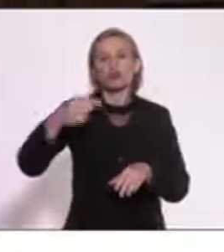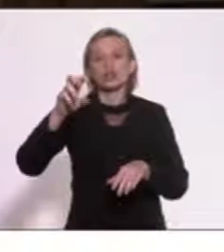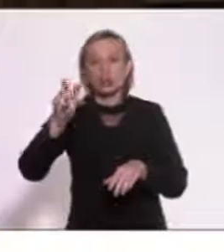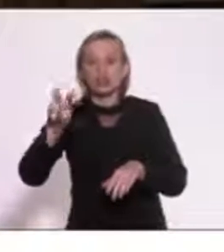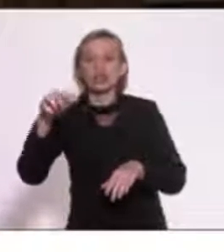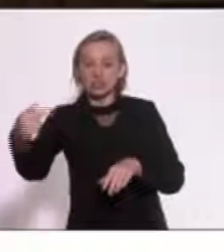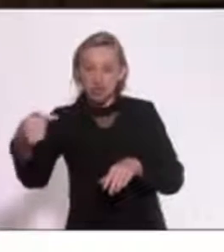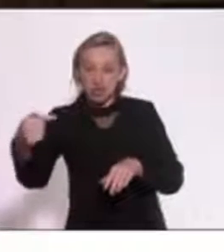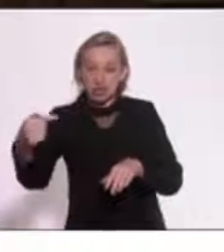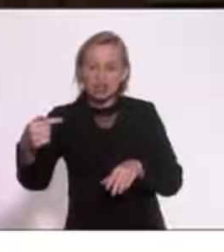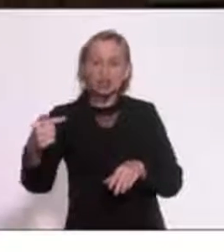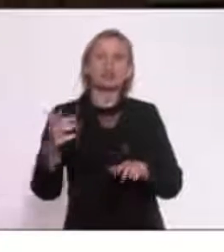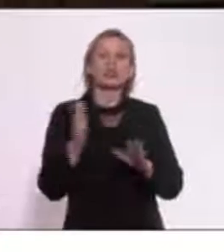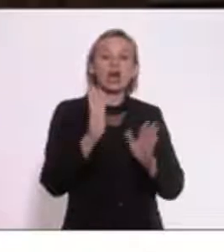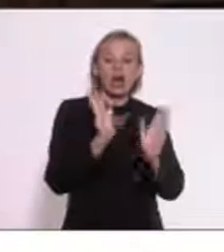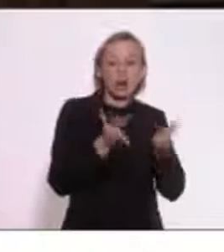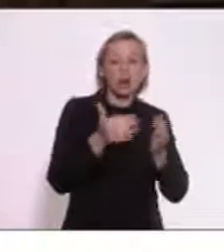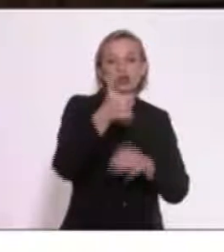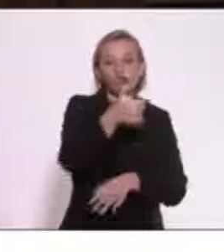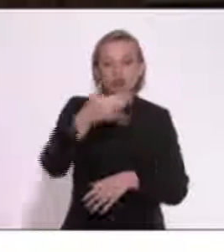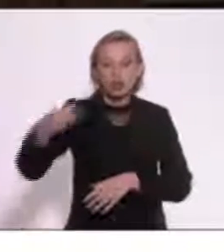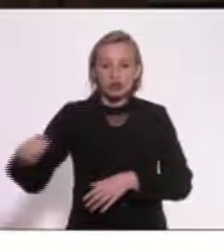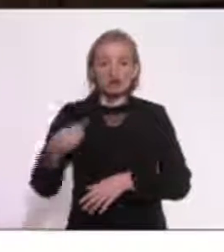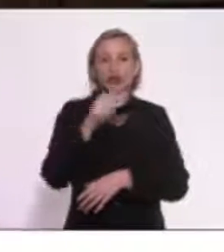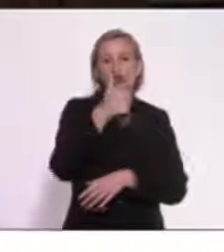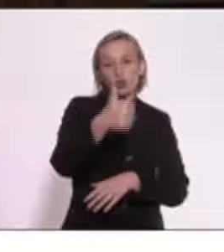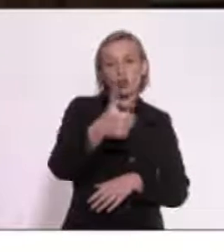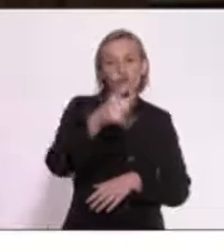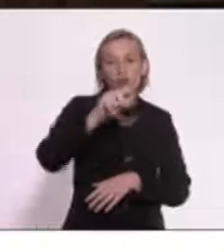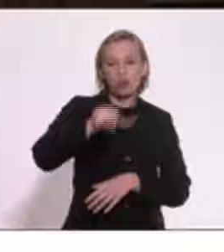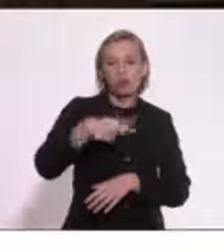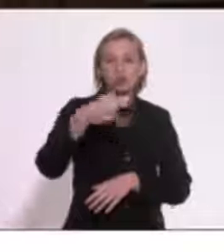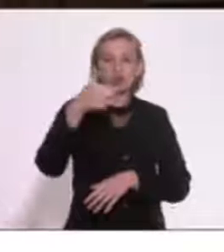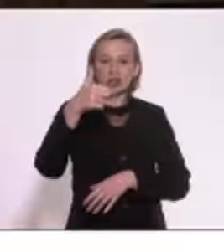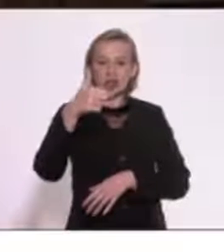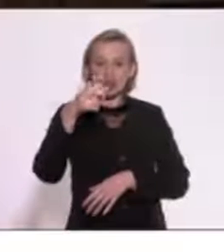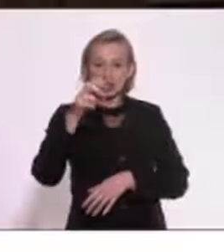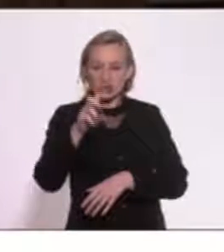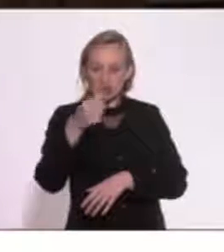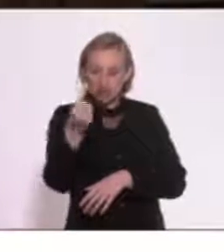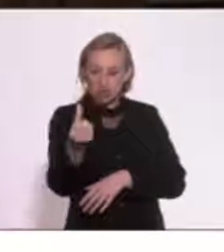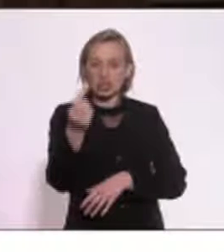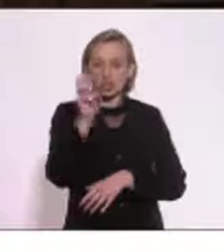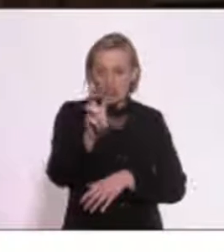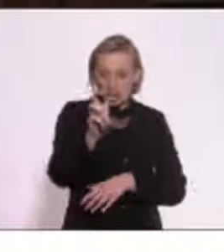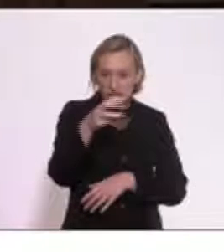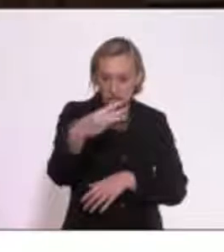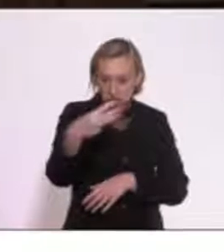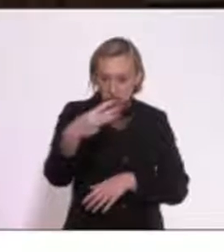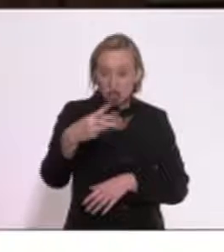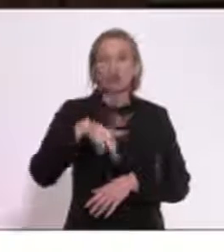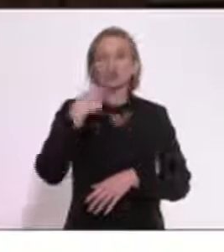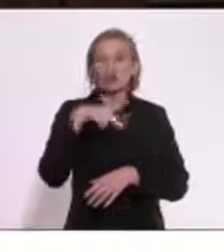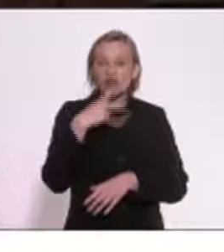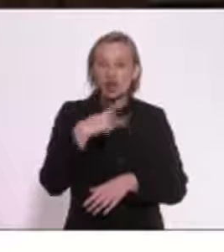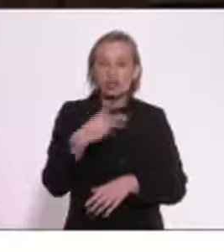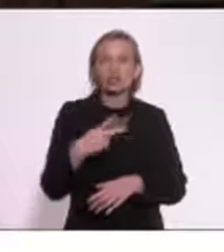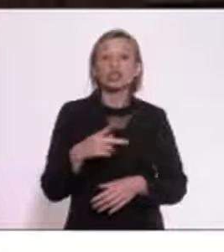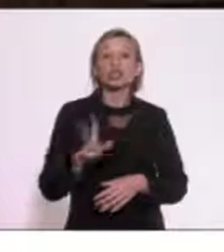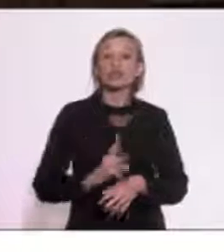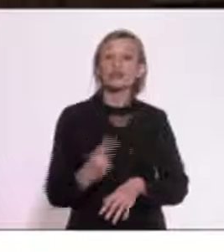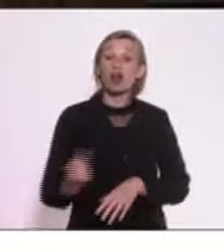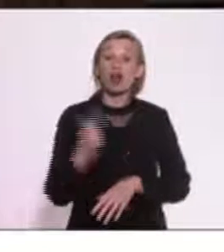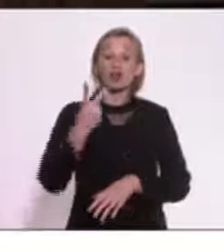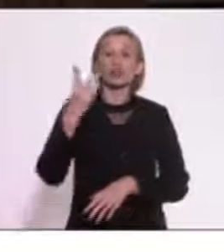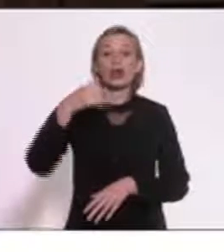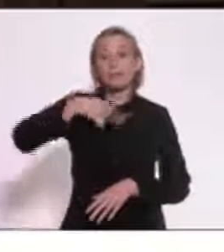para 2020 é de 1,63. Ou seja, estou falando aí de valores em milhões, em